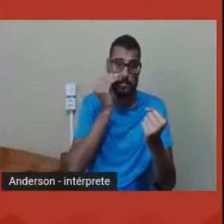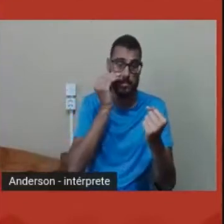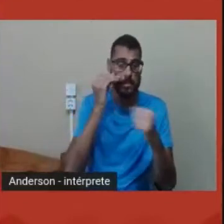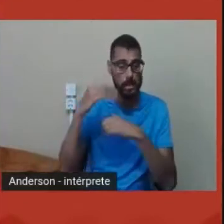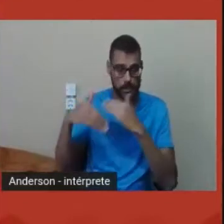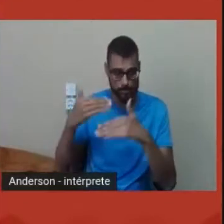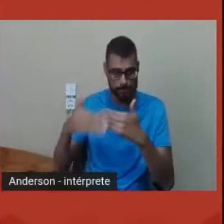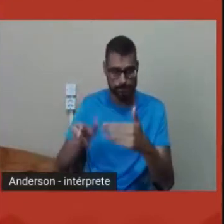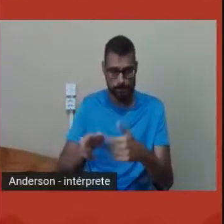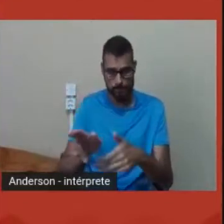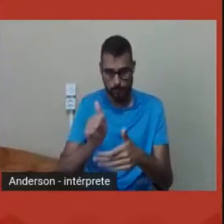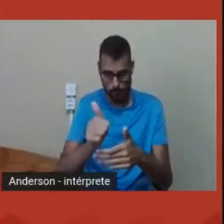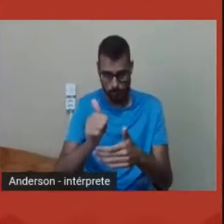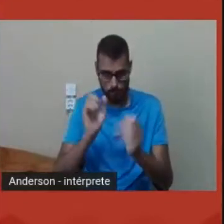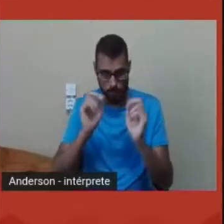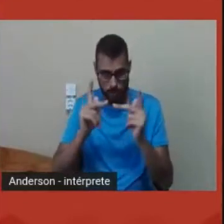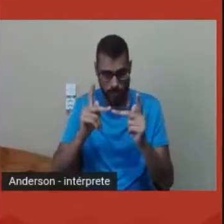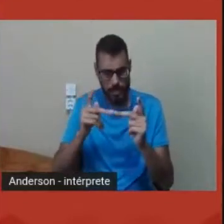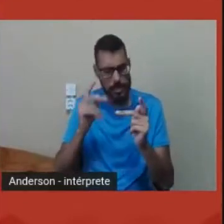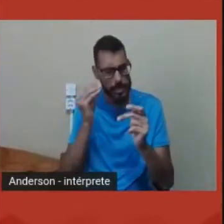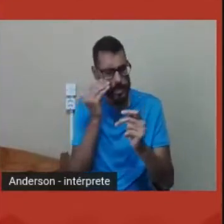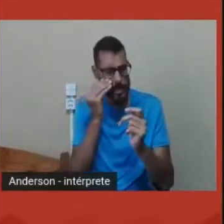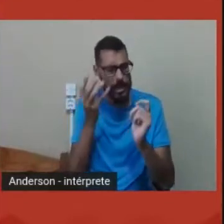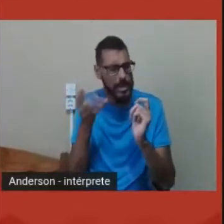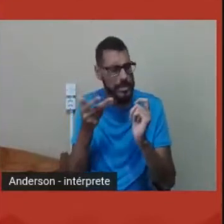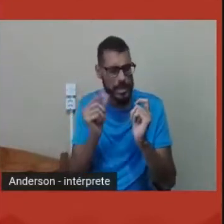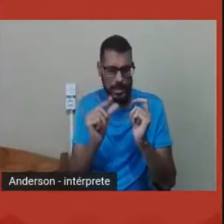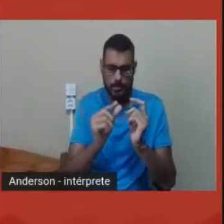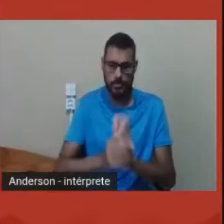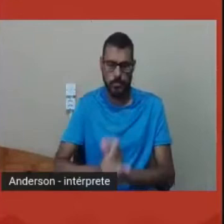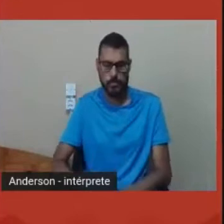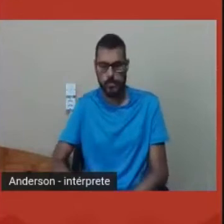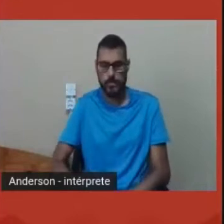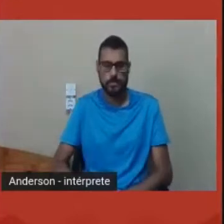avançar um pouco mais, tá bom? Acelerar um pouquinho mais.